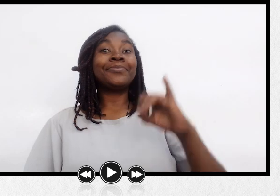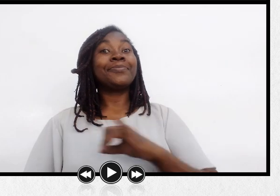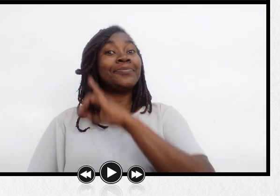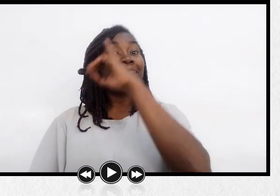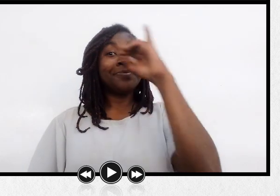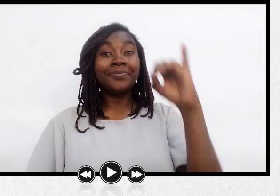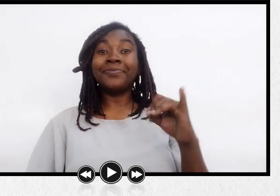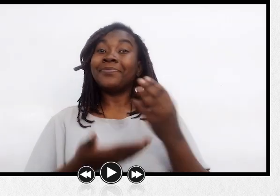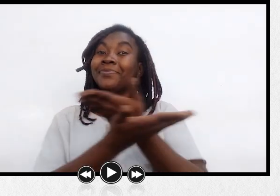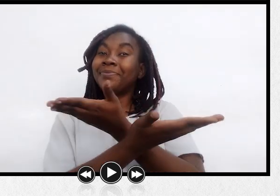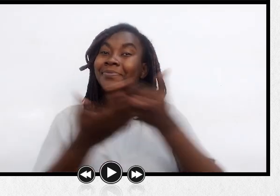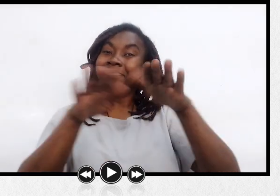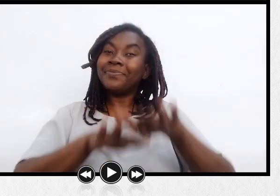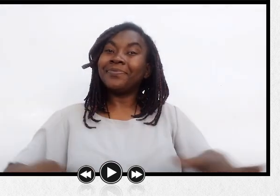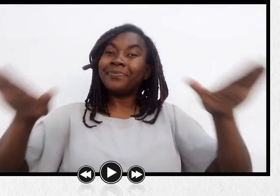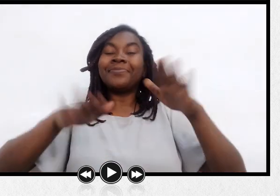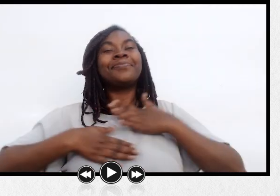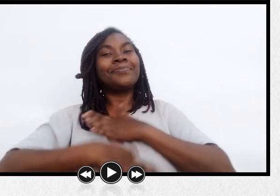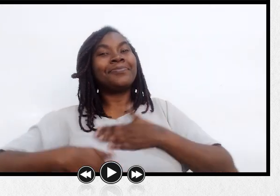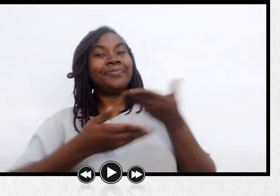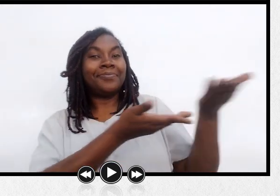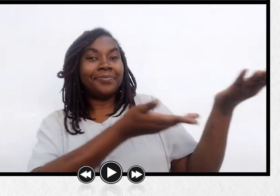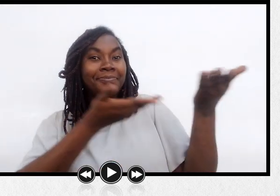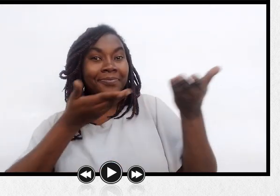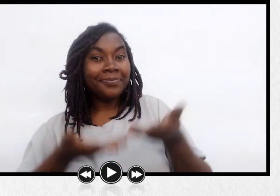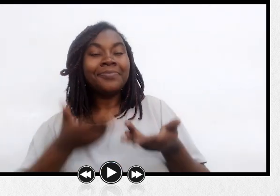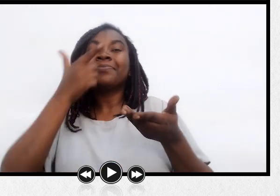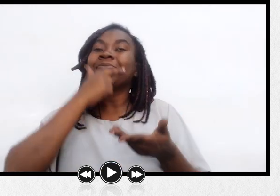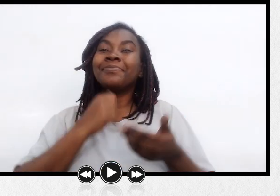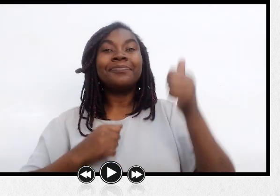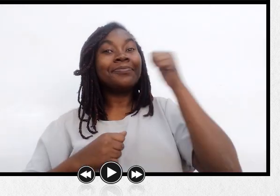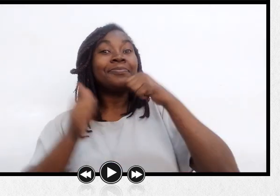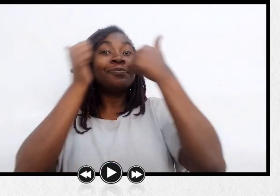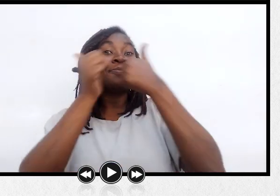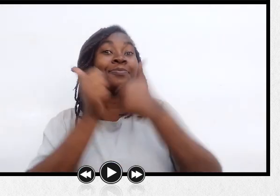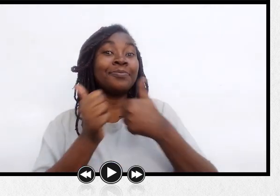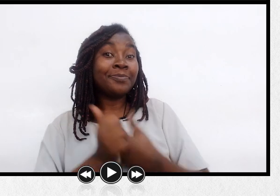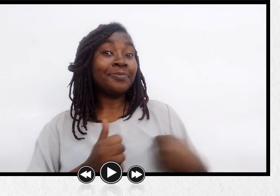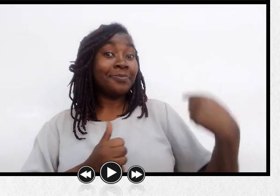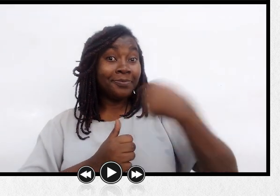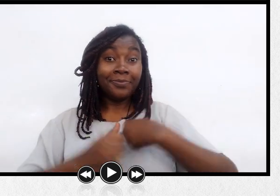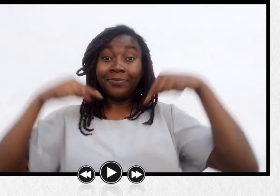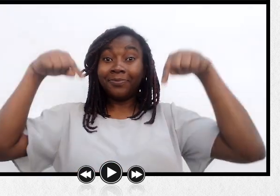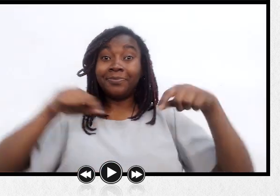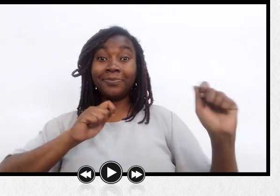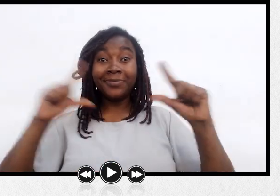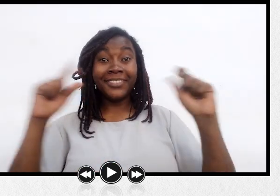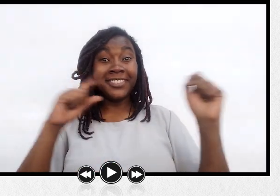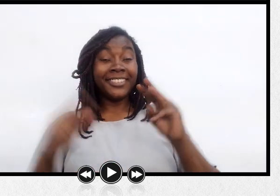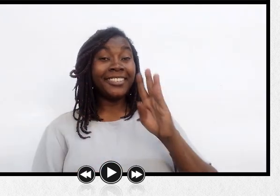Olá, sejam todos bem-vindos, todas bem-vindas, senhoras e senhores que nos acompanham na nossa série de